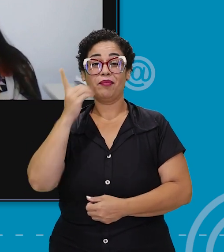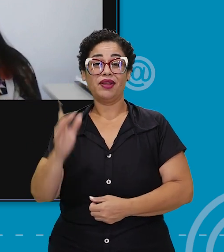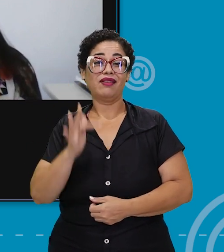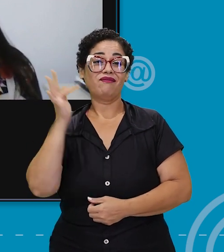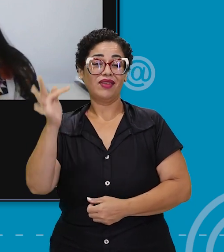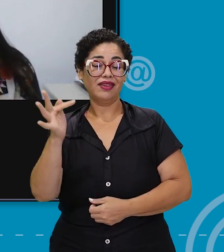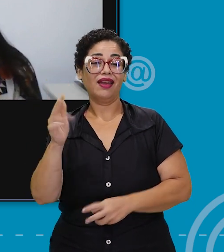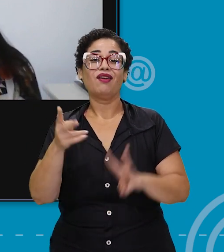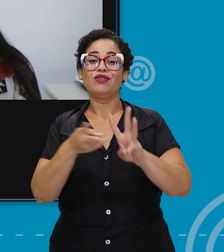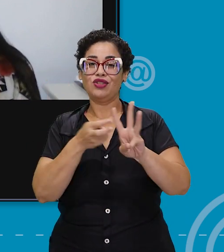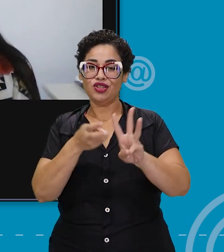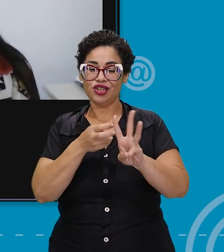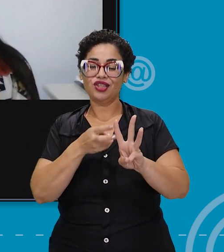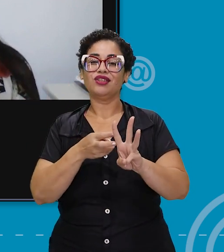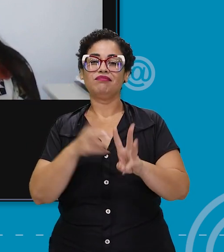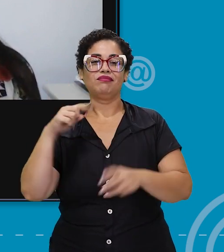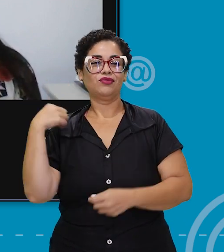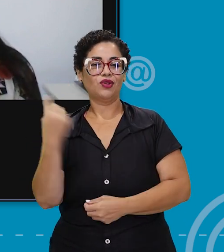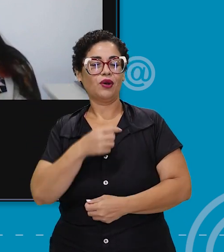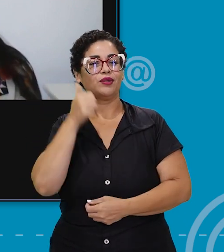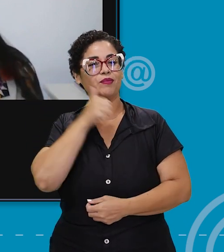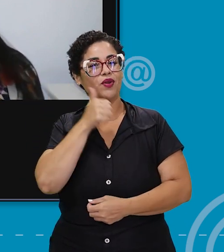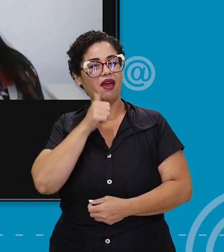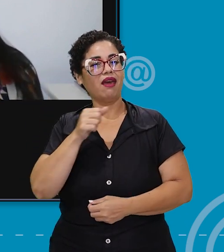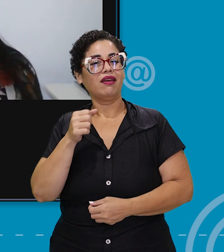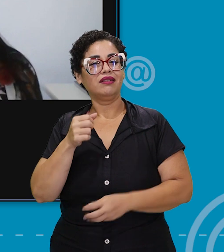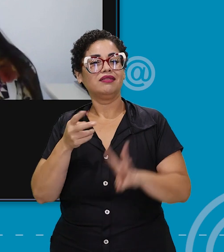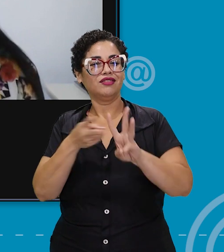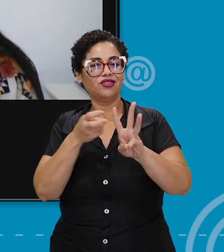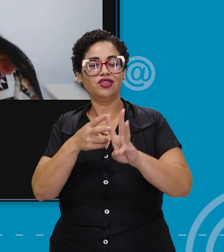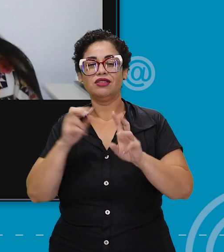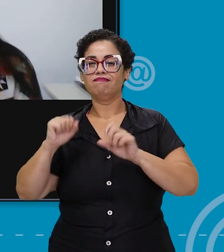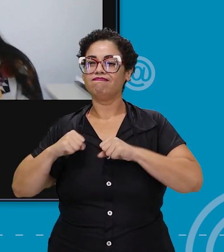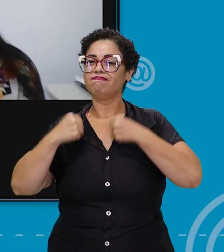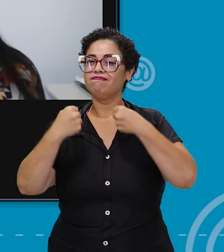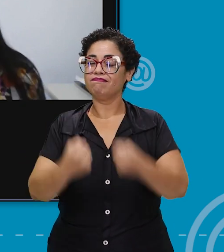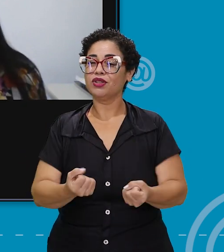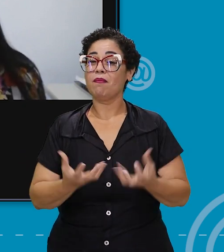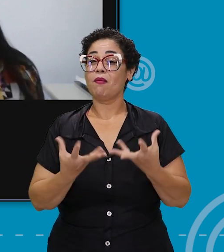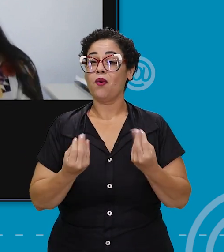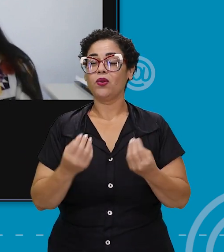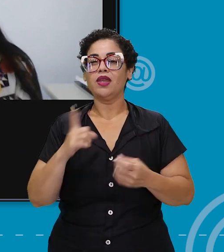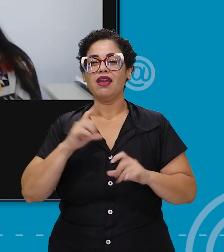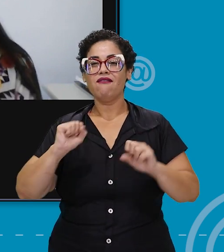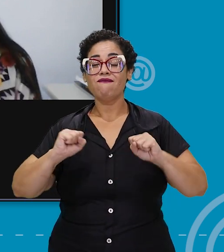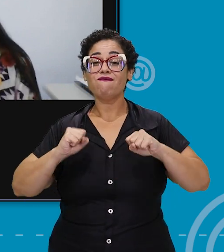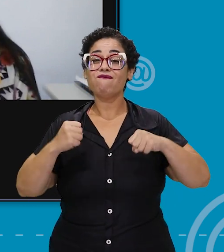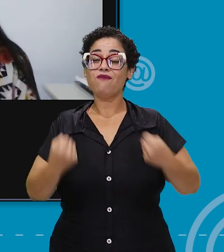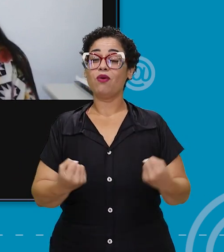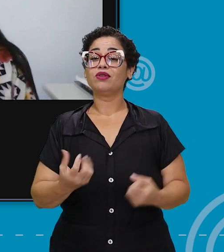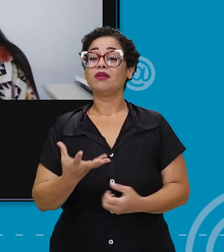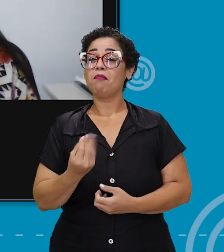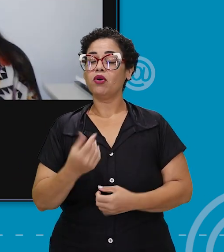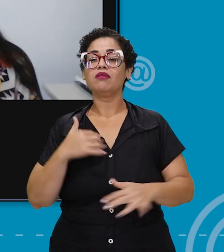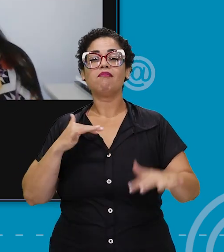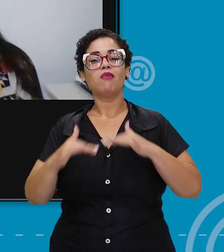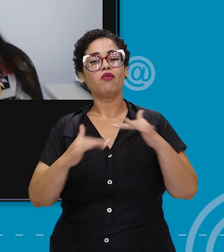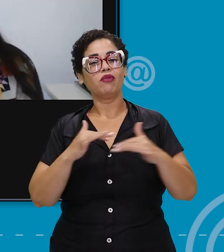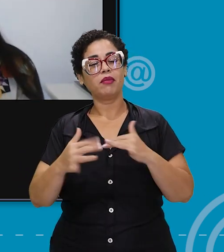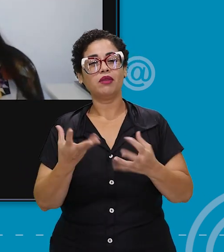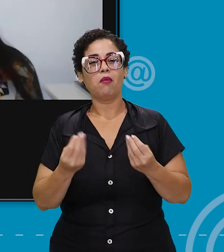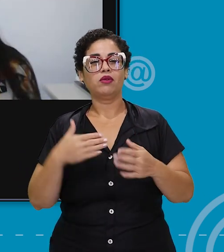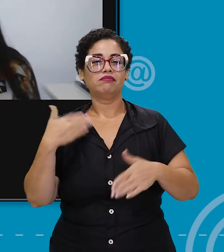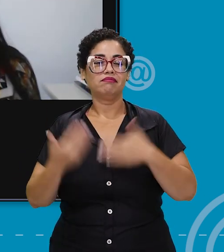que é uma deputada federal. Então, assim, nós, mulheres indígenas, a gente é muito potente, a gente tem muita força, e a gente